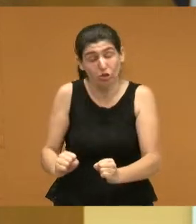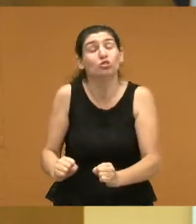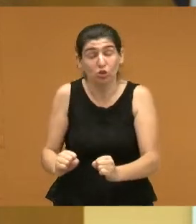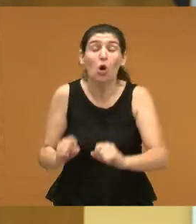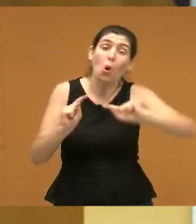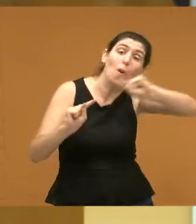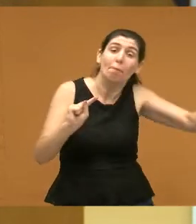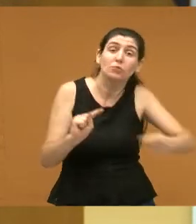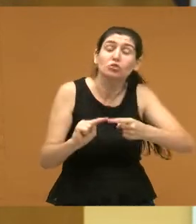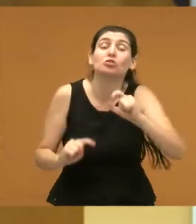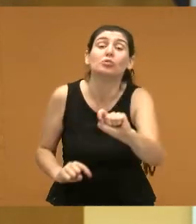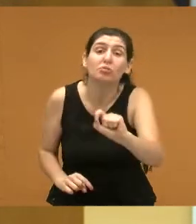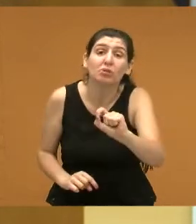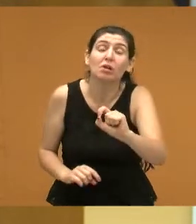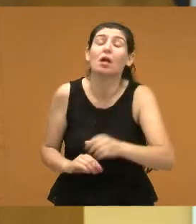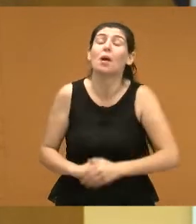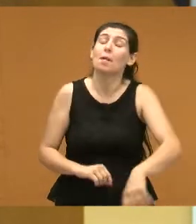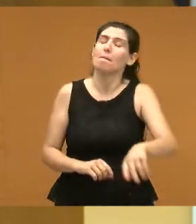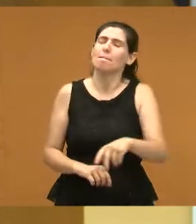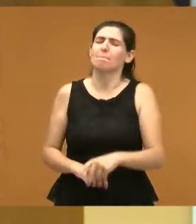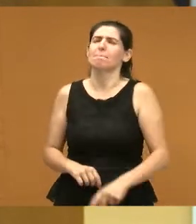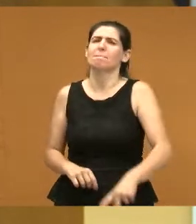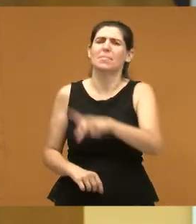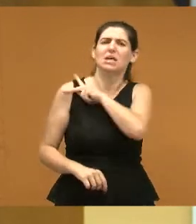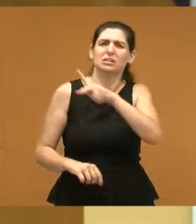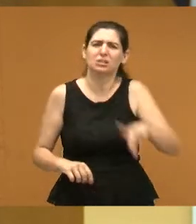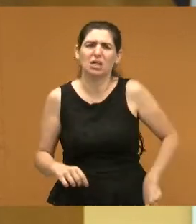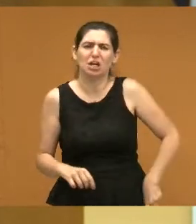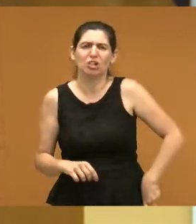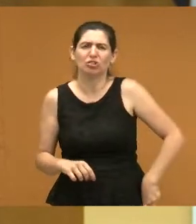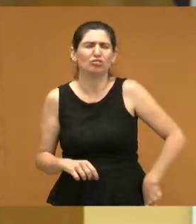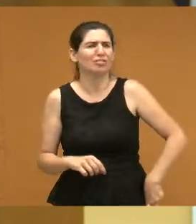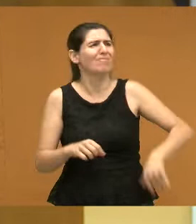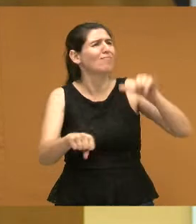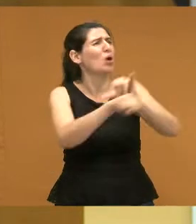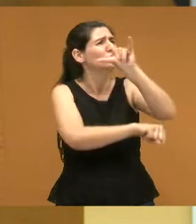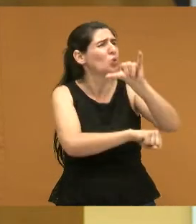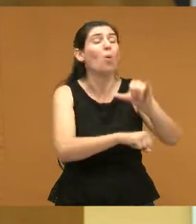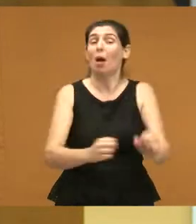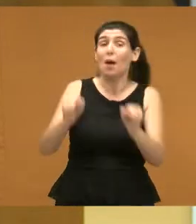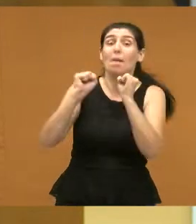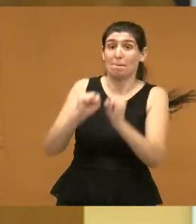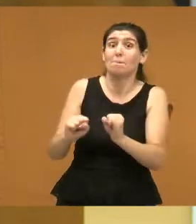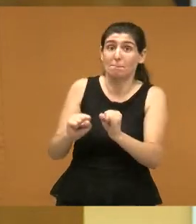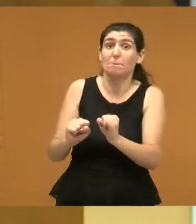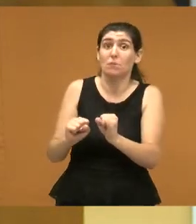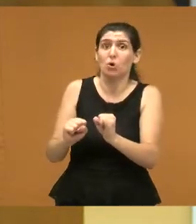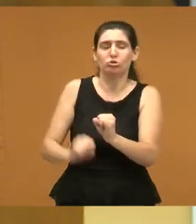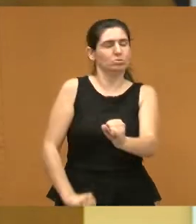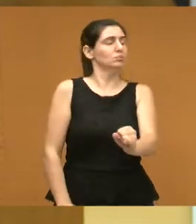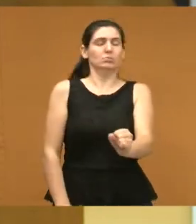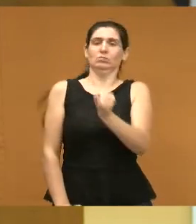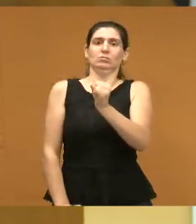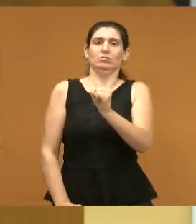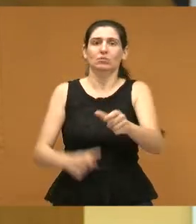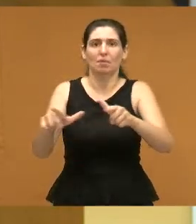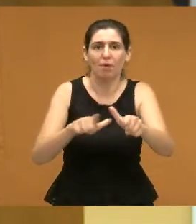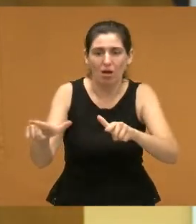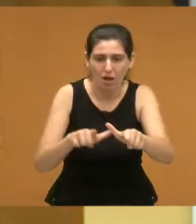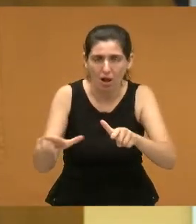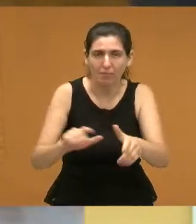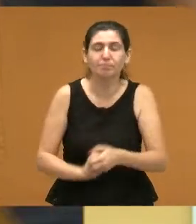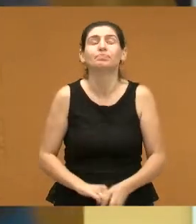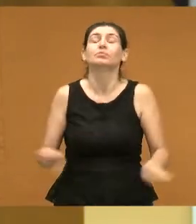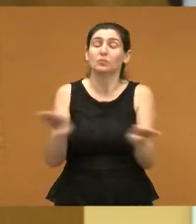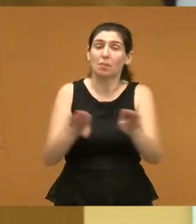de exercer as funções do presidente quando ausente e de fazer a direção das políticas governamentais da fundação.